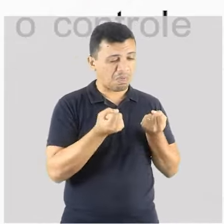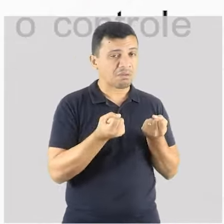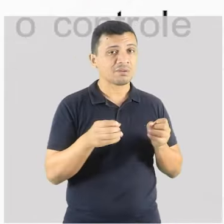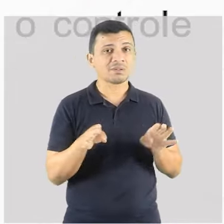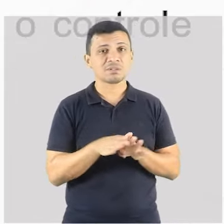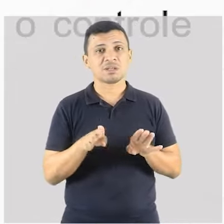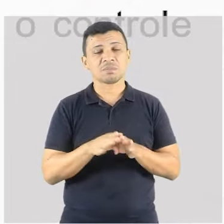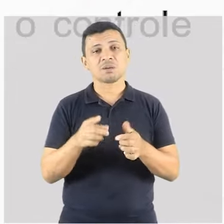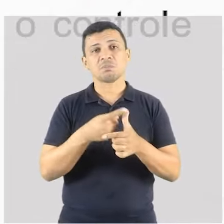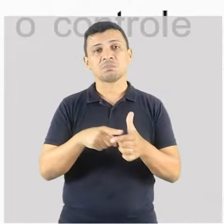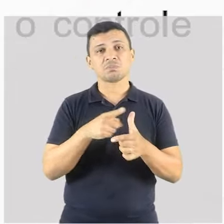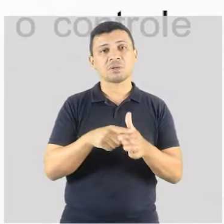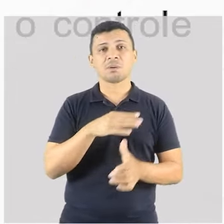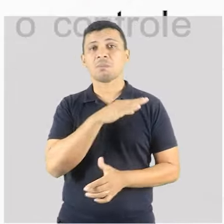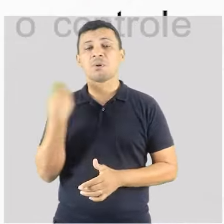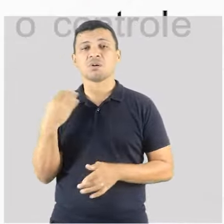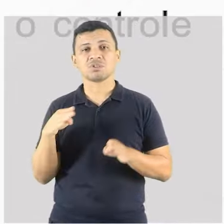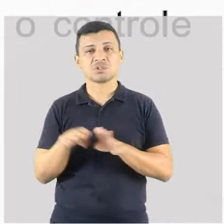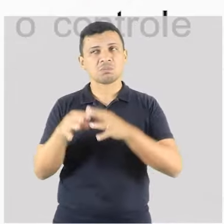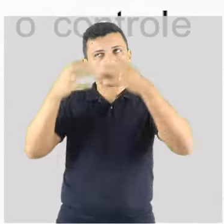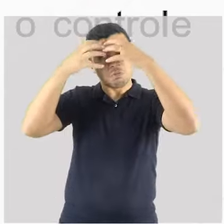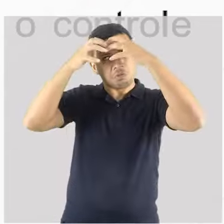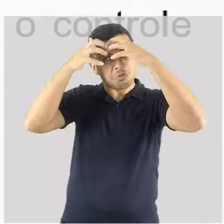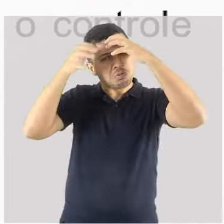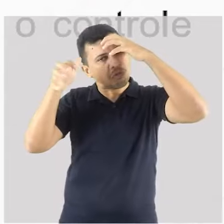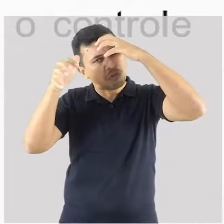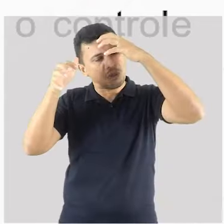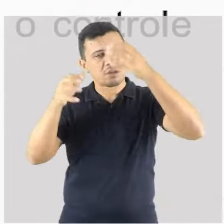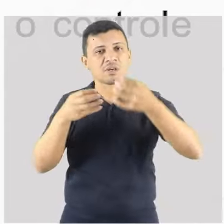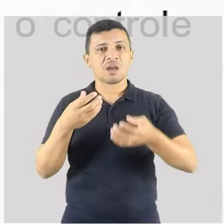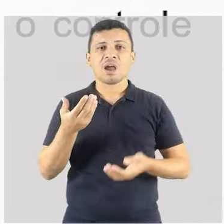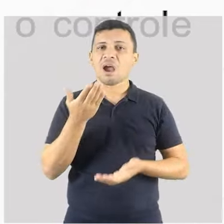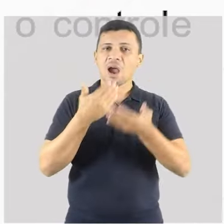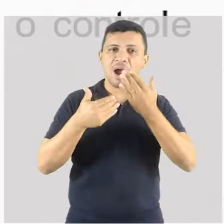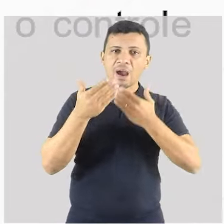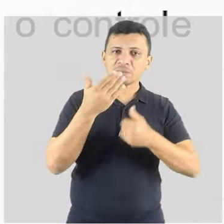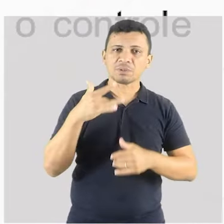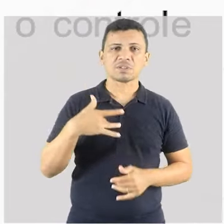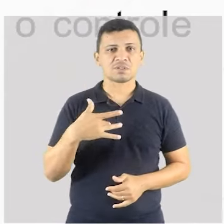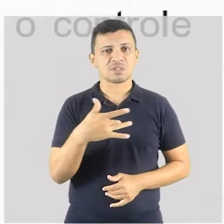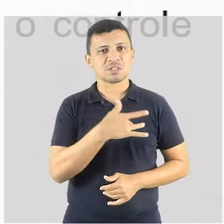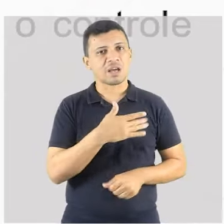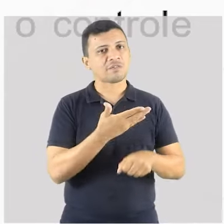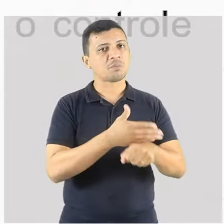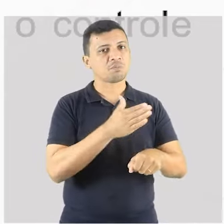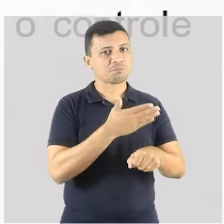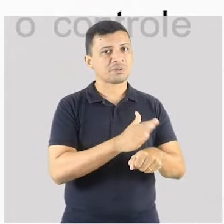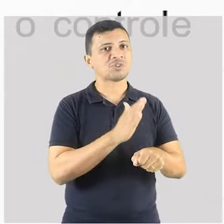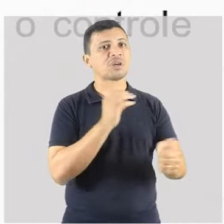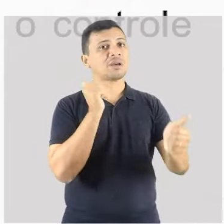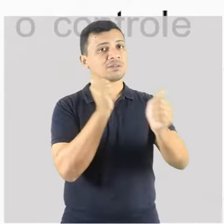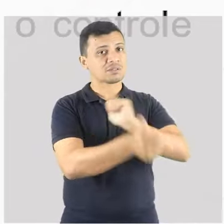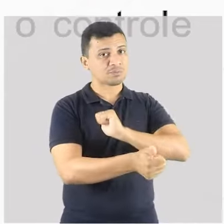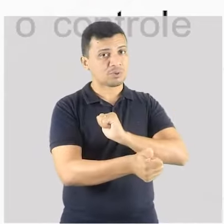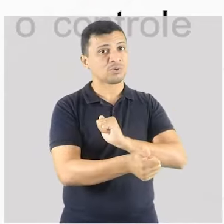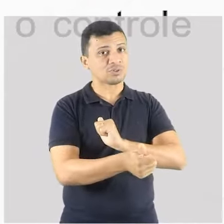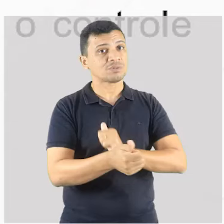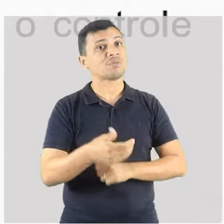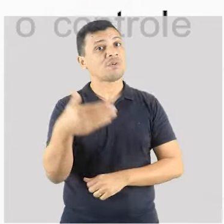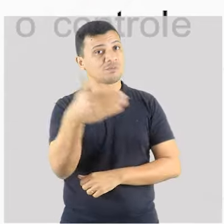problemas como morte súbita e derrame significa que manter uma alimentação saudável e PR atividade física